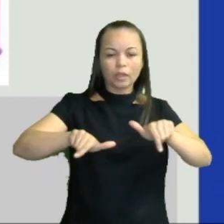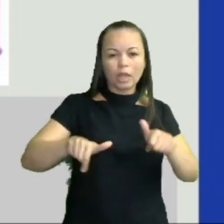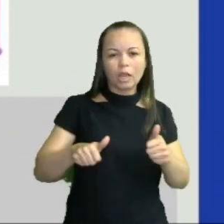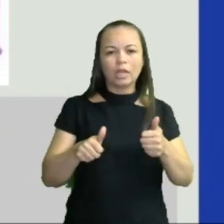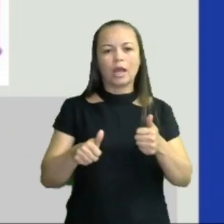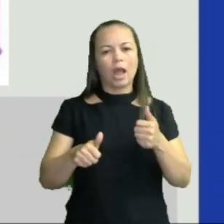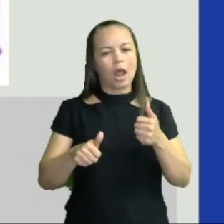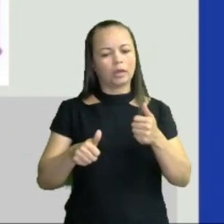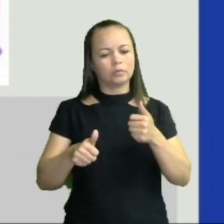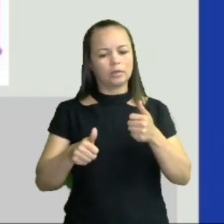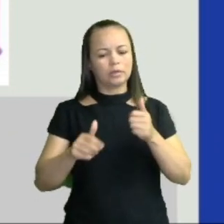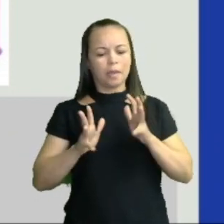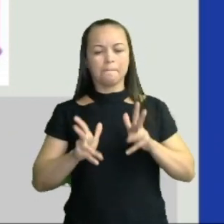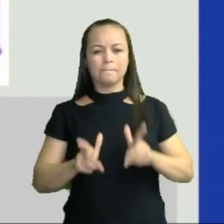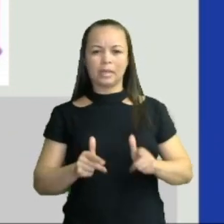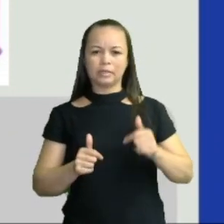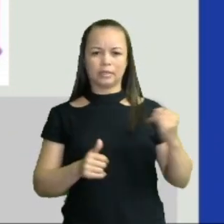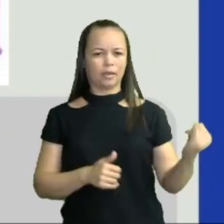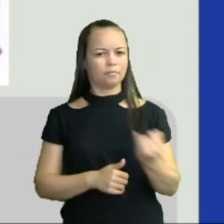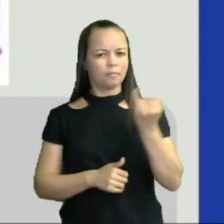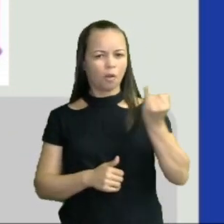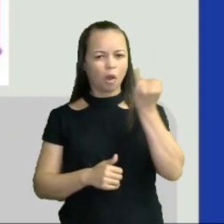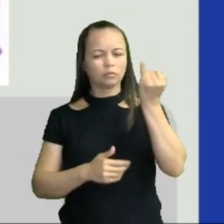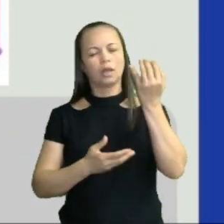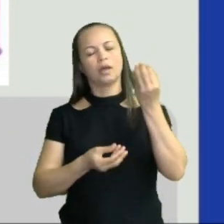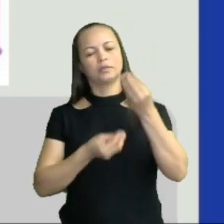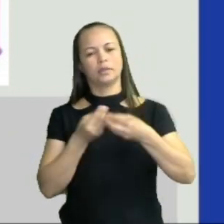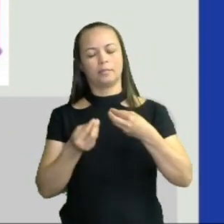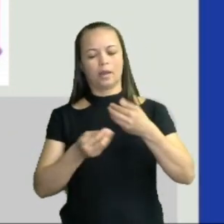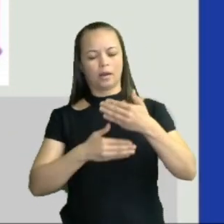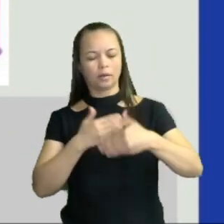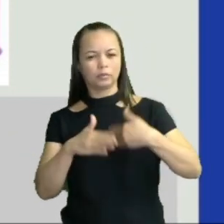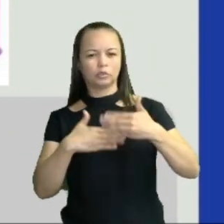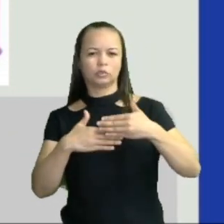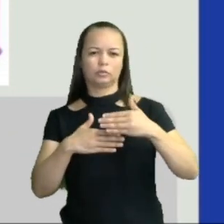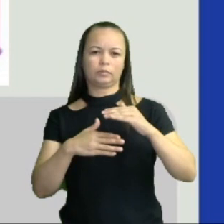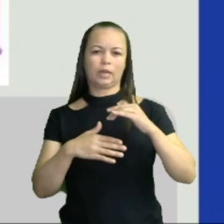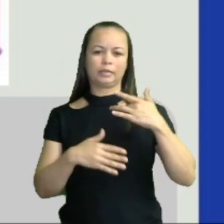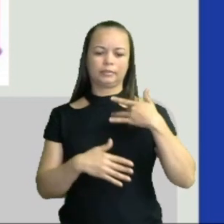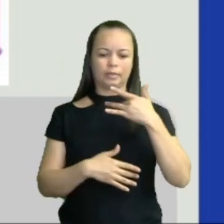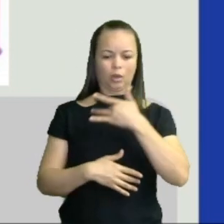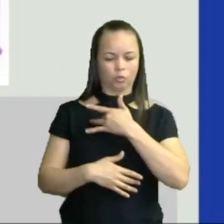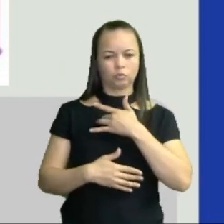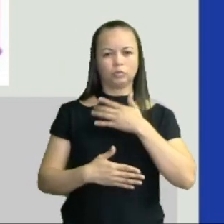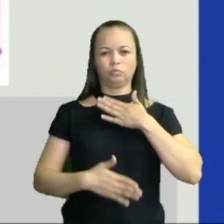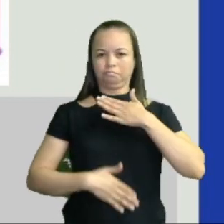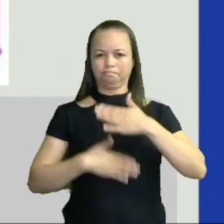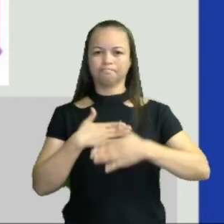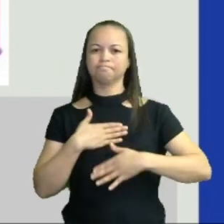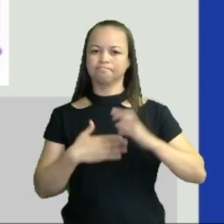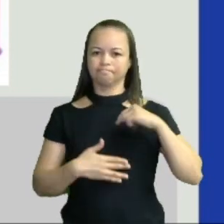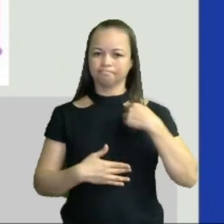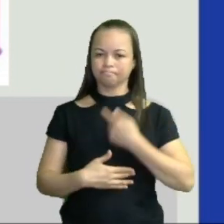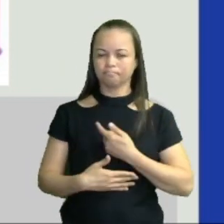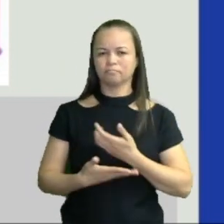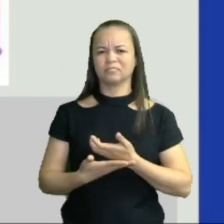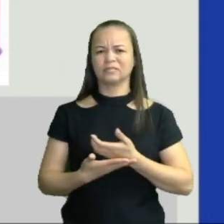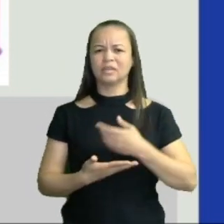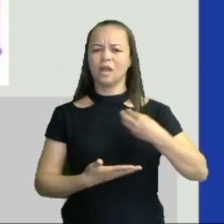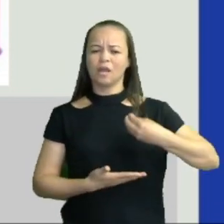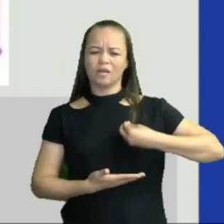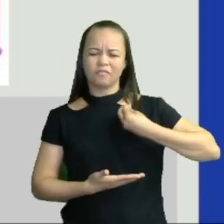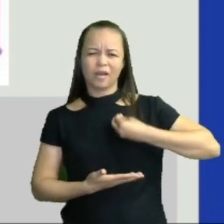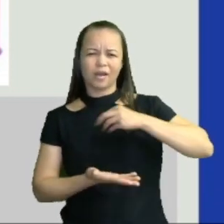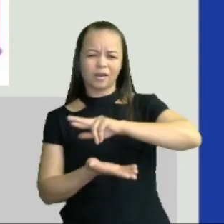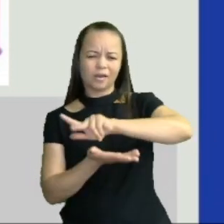muito importante para a manutenção da saúde do nosso corpo. Existem muitas pessoas que adoecem